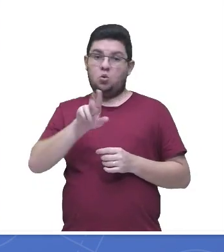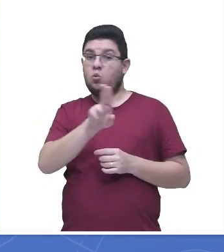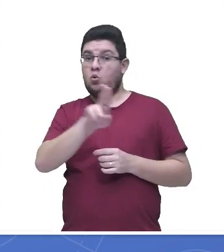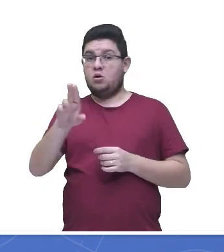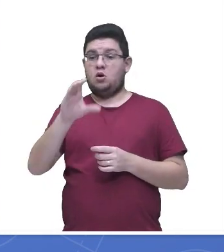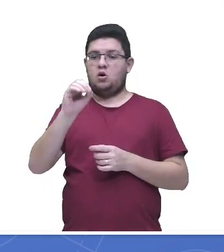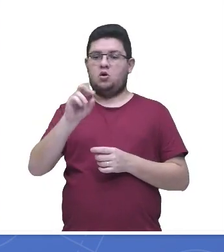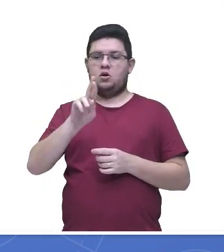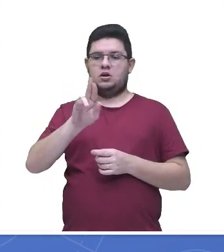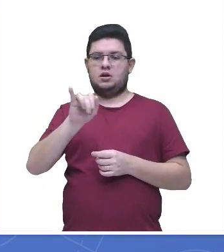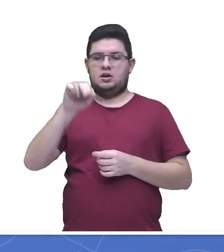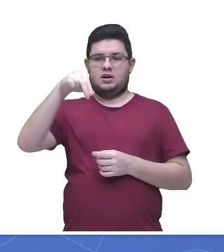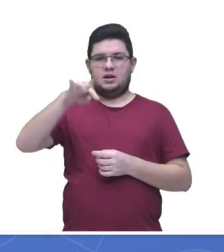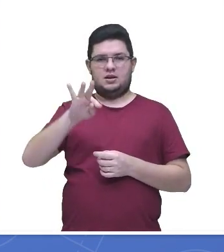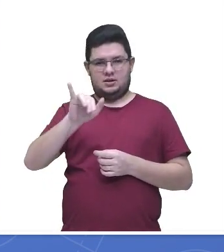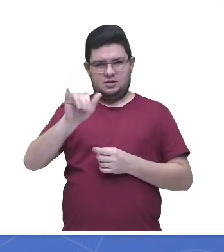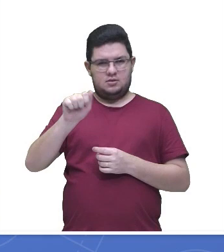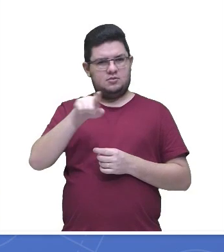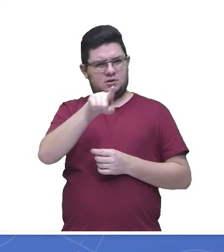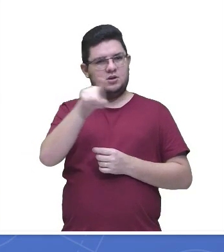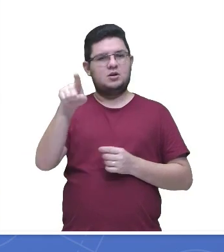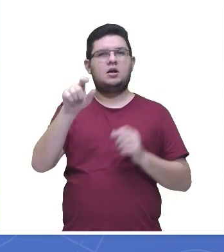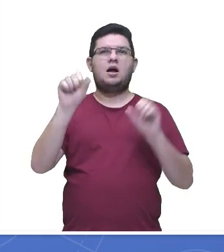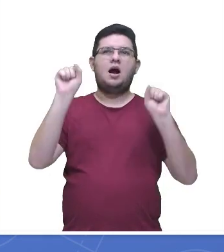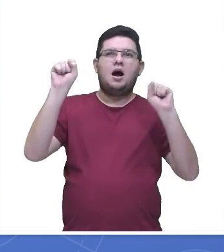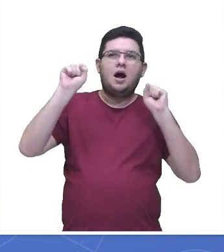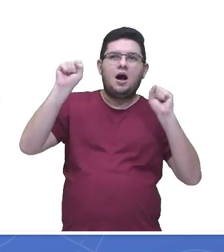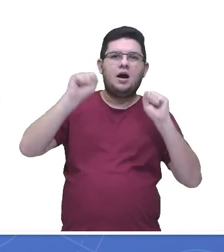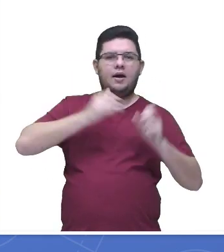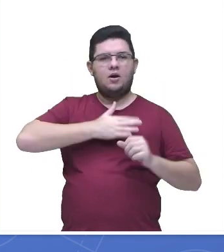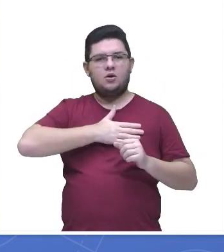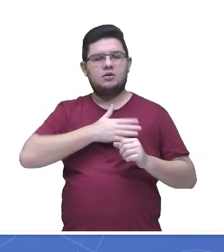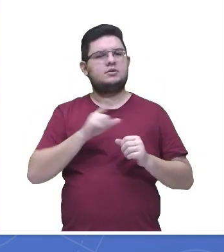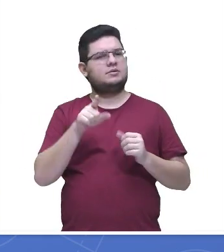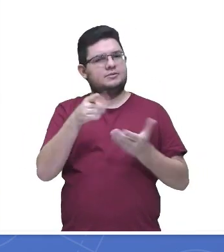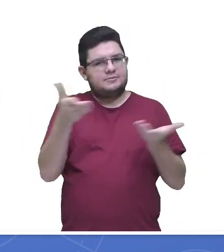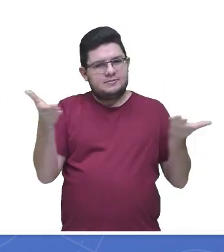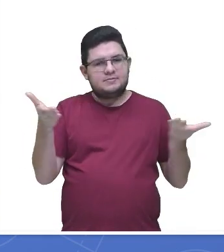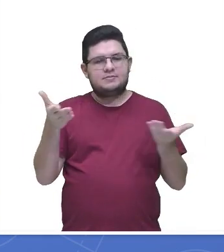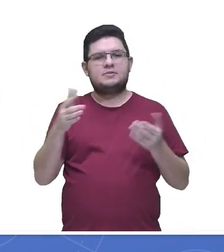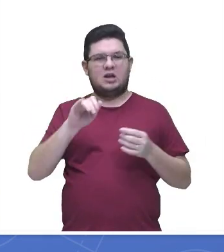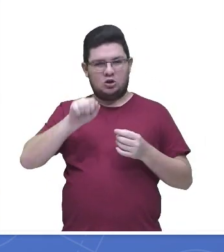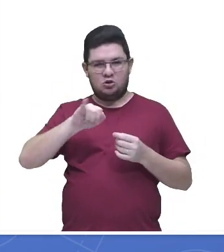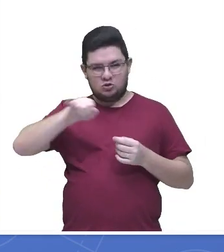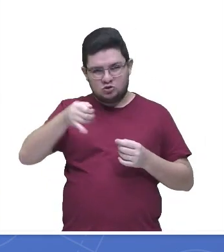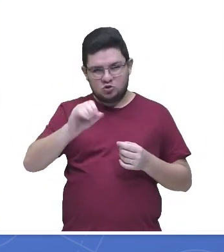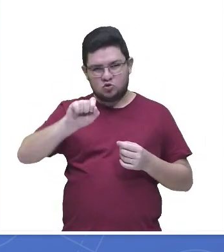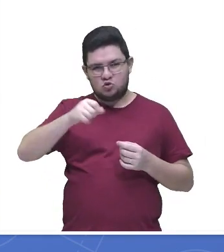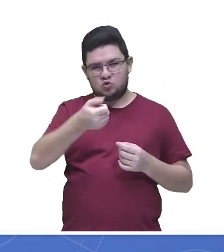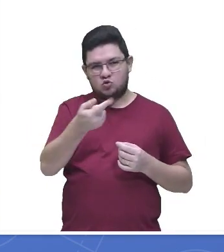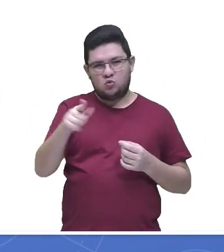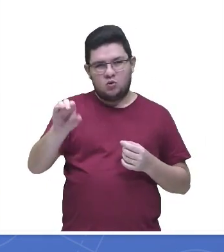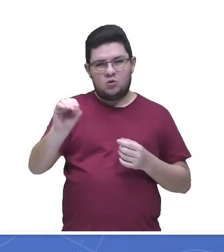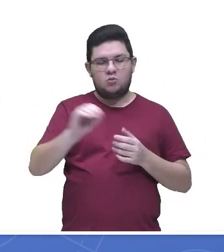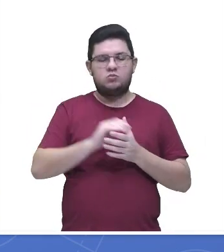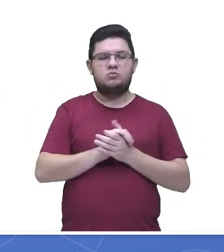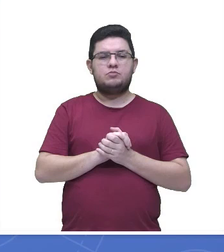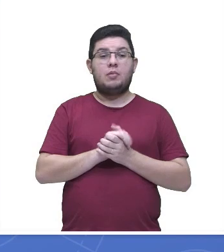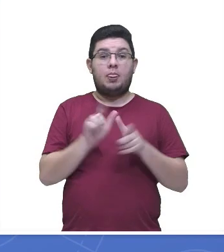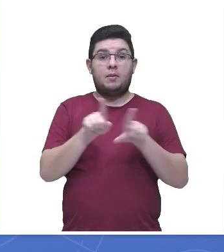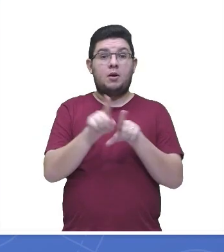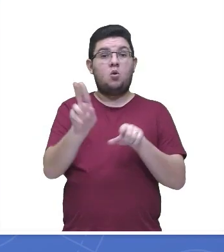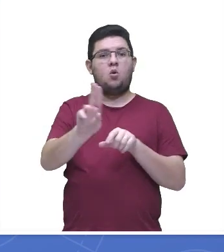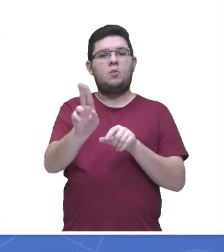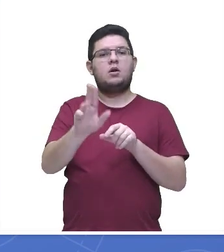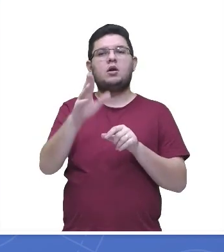ser torcedor do Corinthians aí, né? O João Vitor deve torcer para o Corinthians. E outro que ele não lembrava o nome, mas